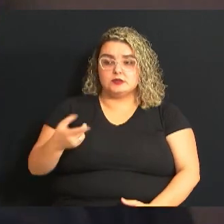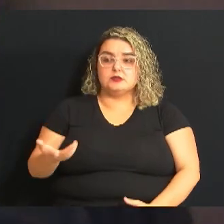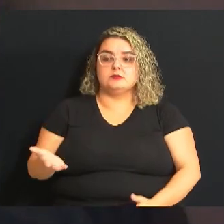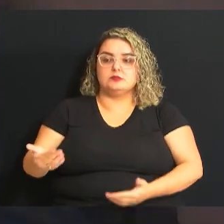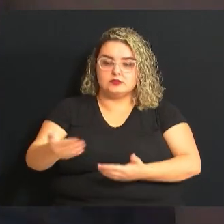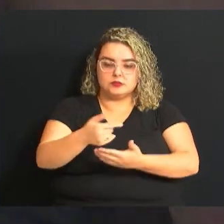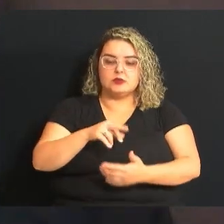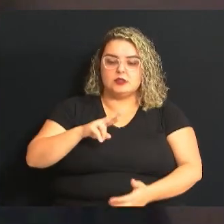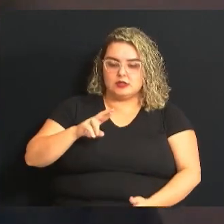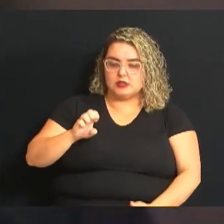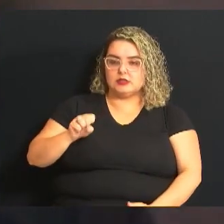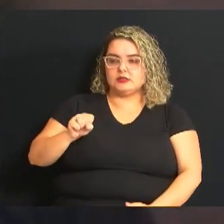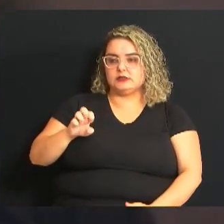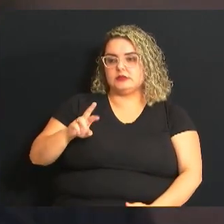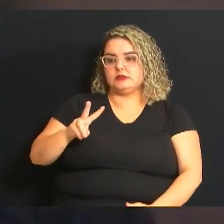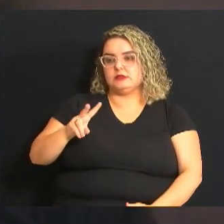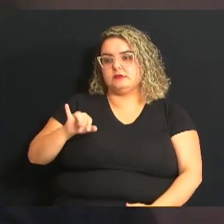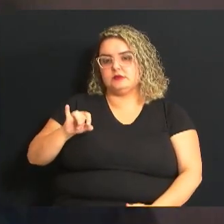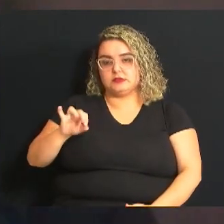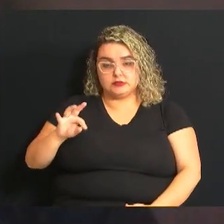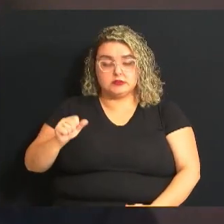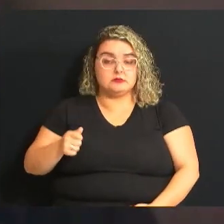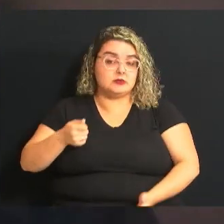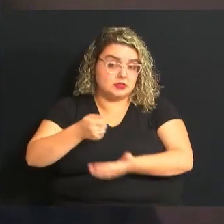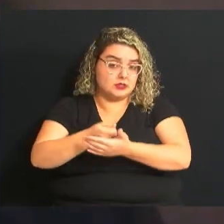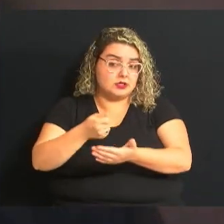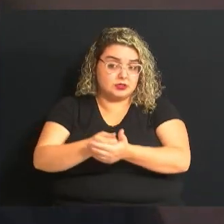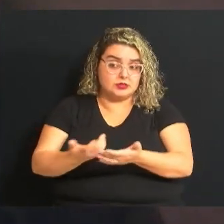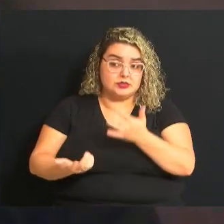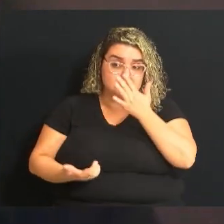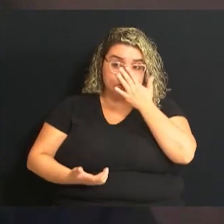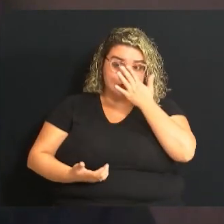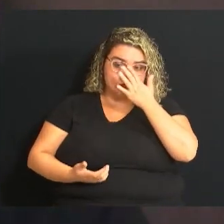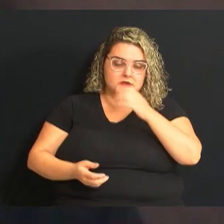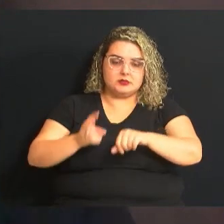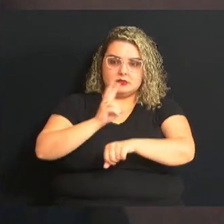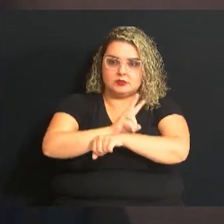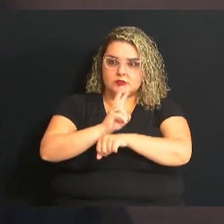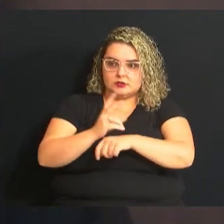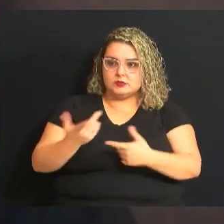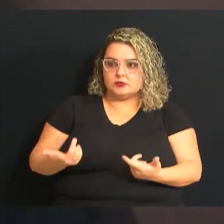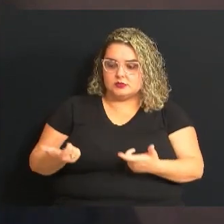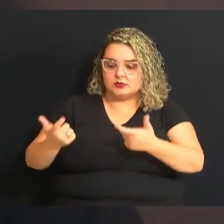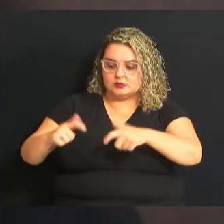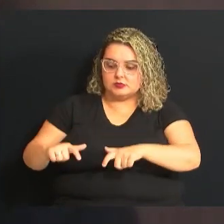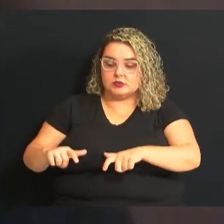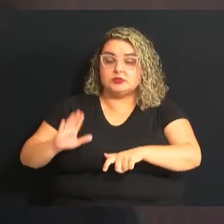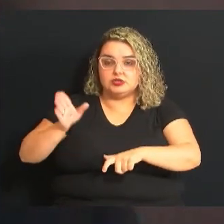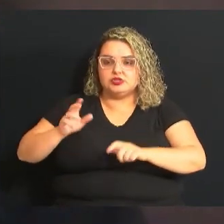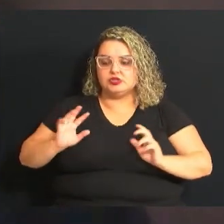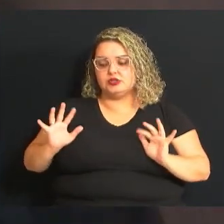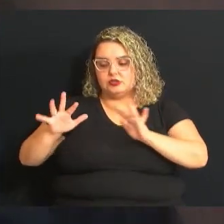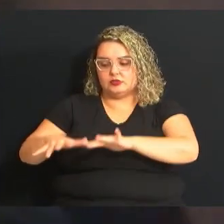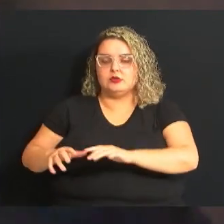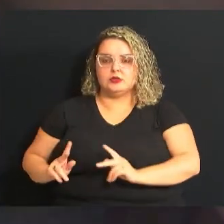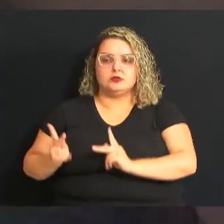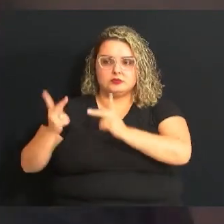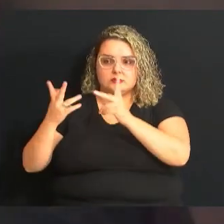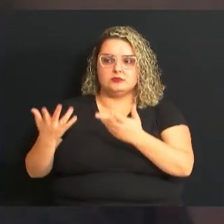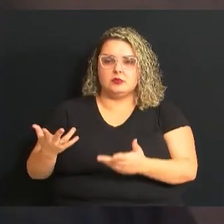Como você acha que está o mercado, esse meio aí? Os professores estão, não é, com essa consciência